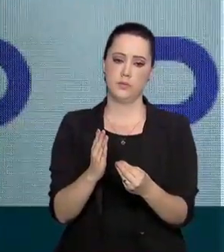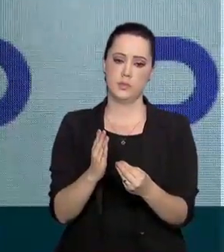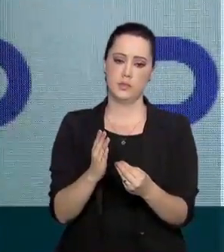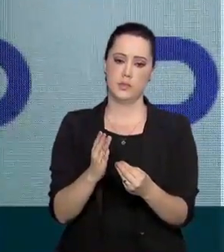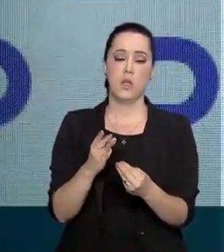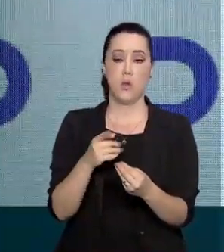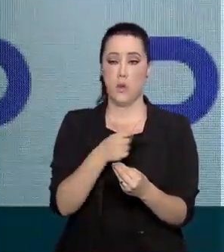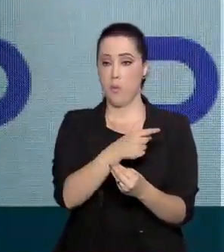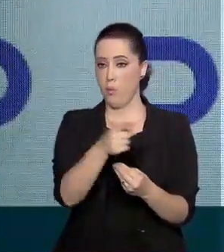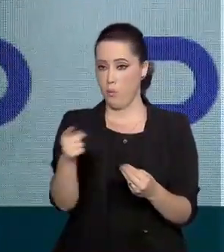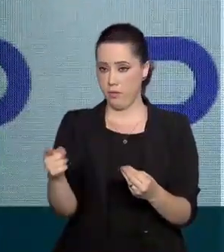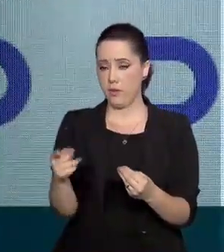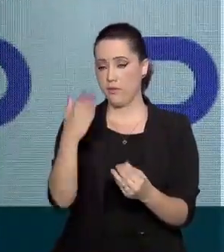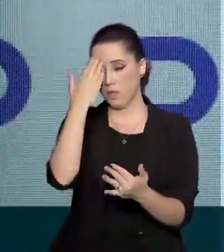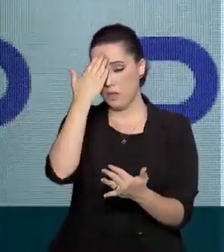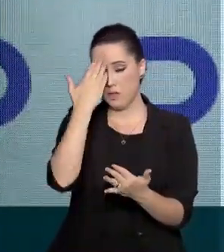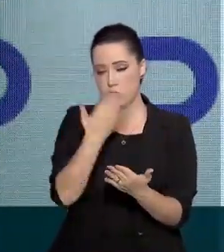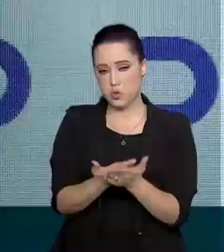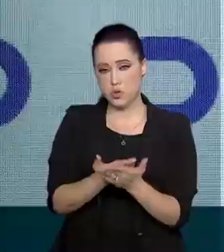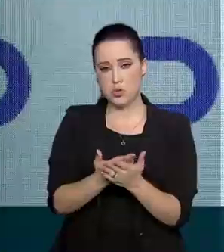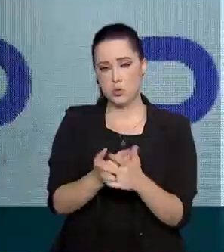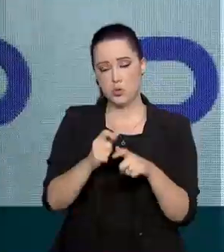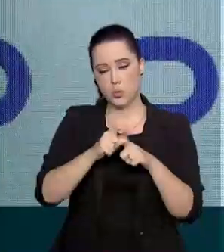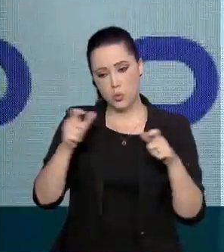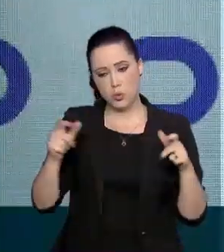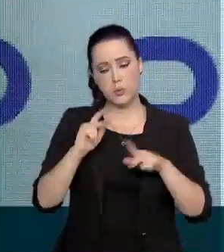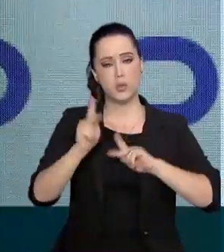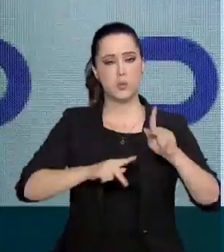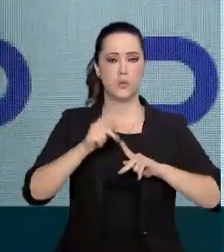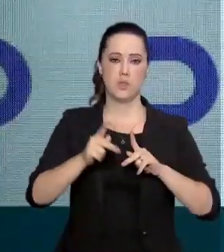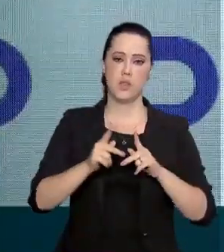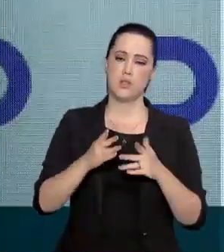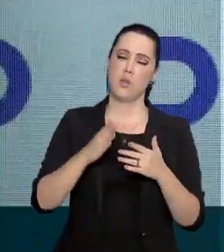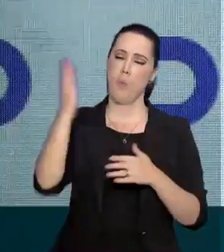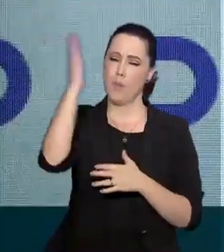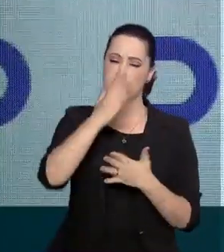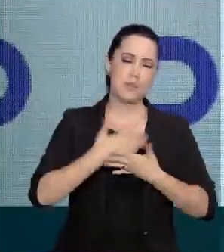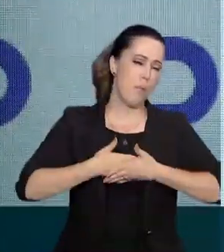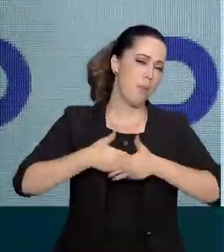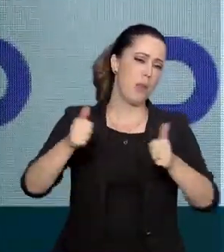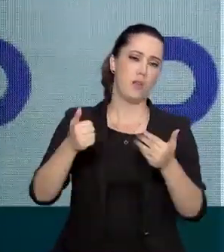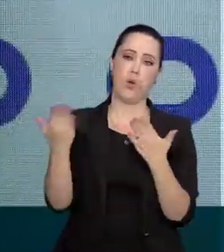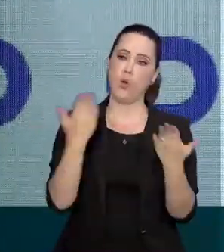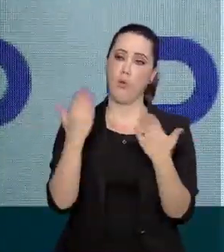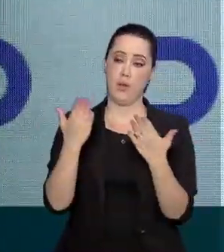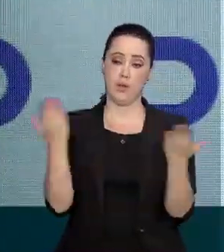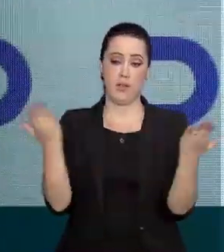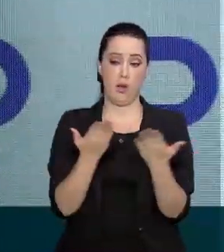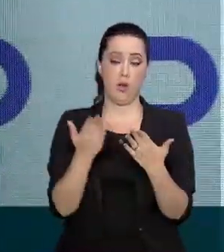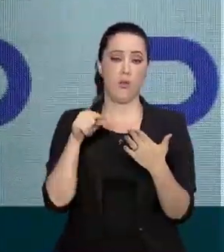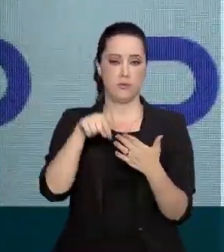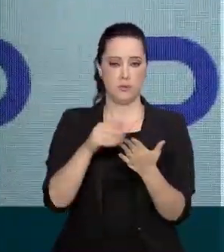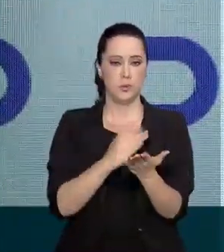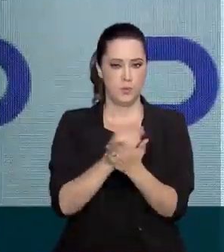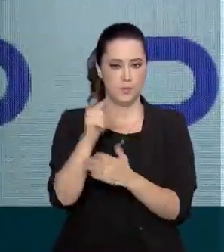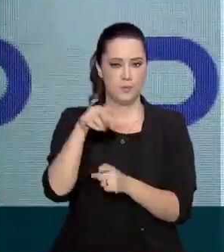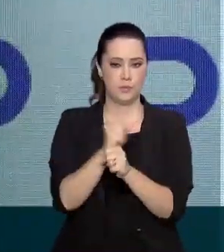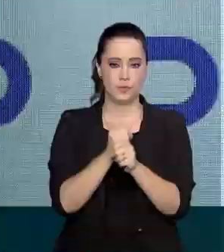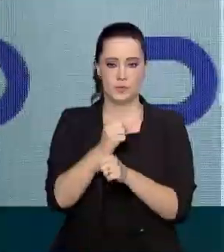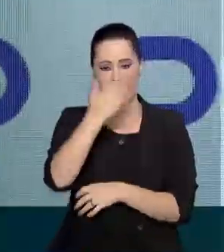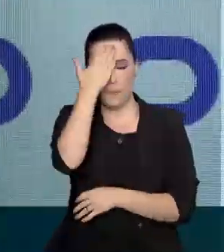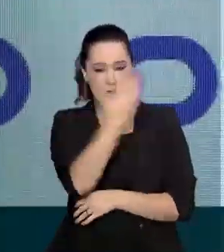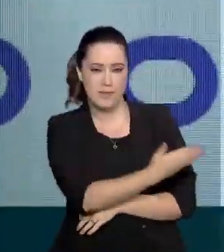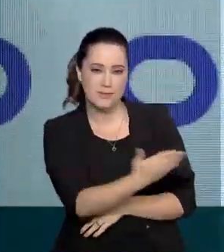dada a confiança que estou tendo por parte de grande parte da população, muito melhor do que encontrei agora no começo desse ano. Meu